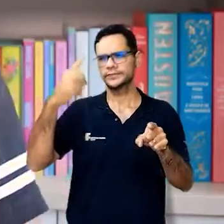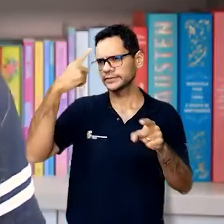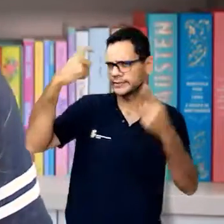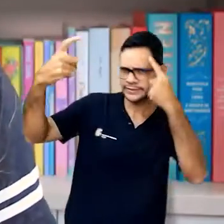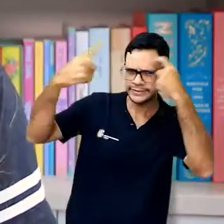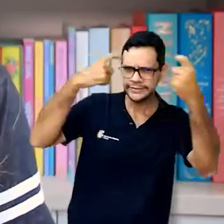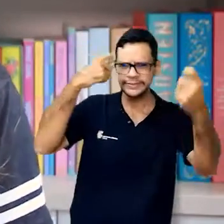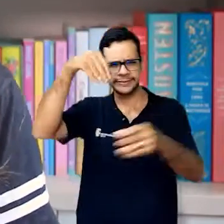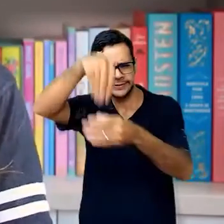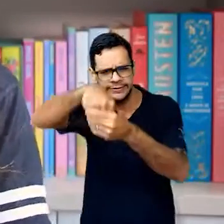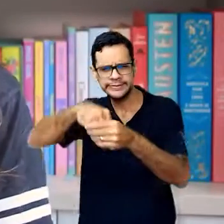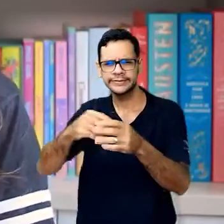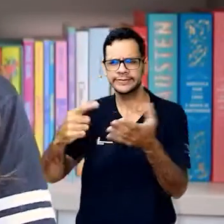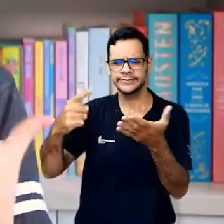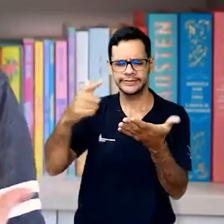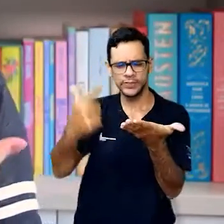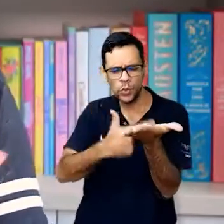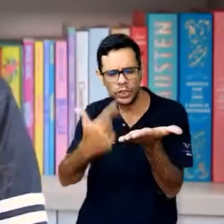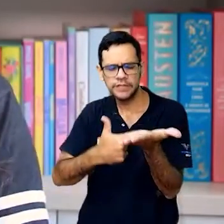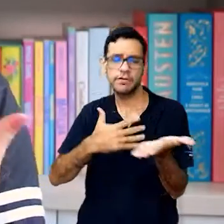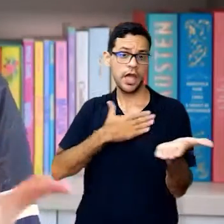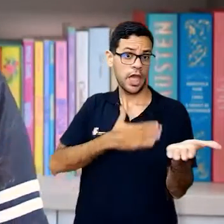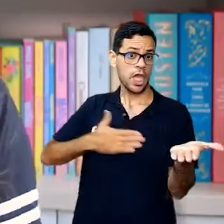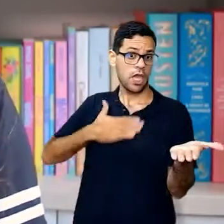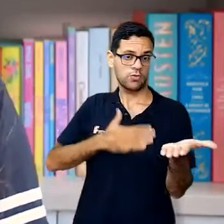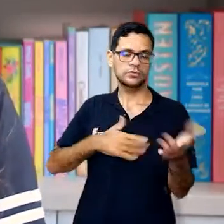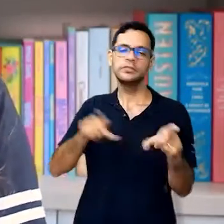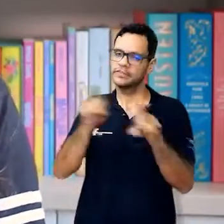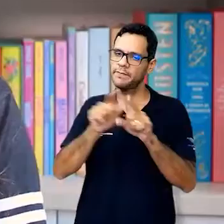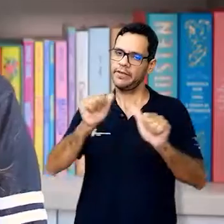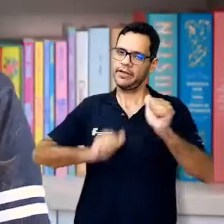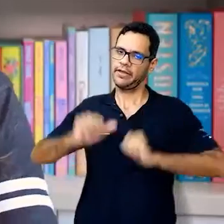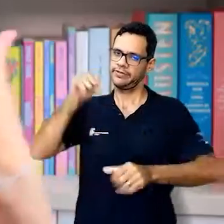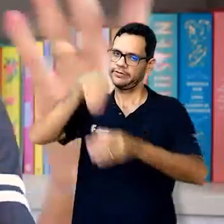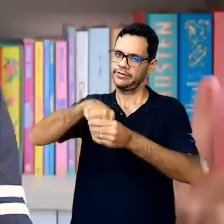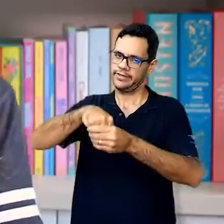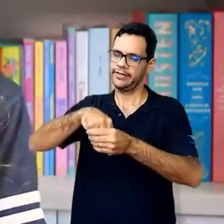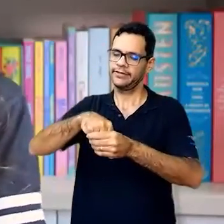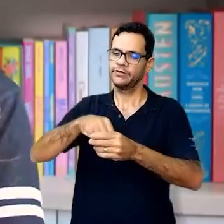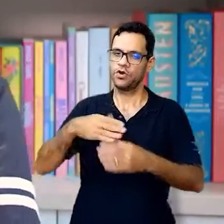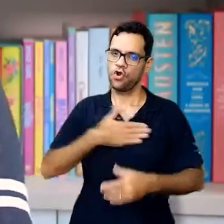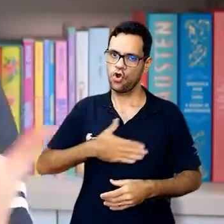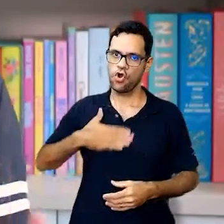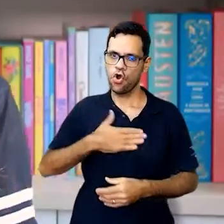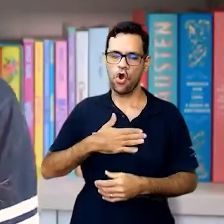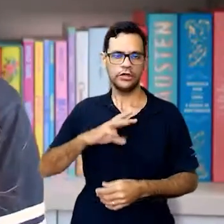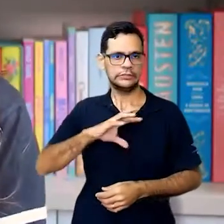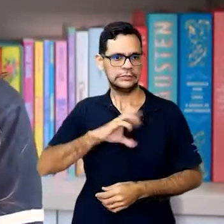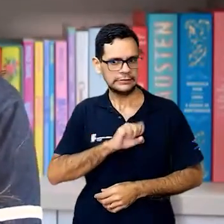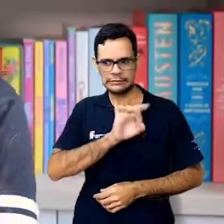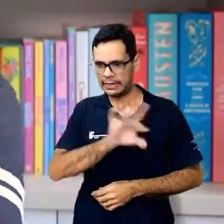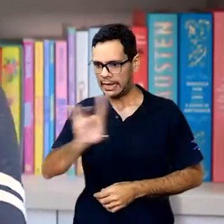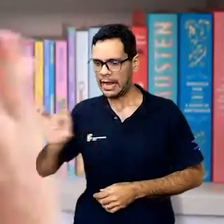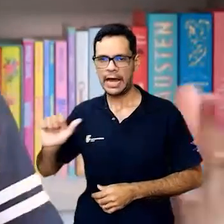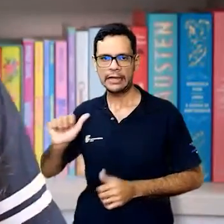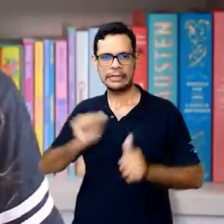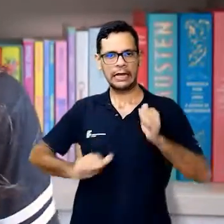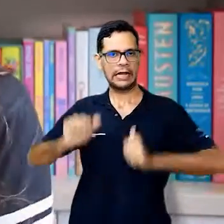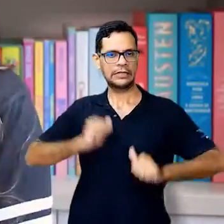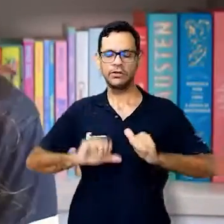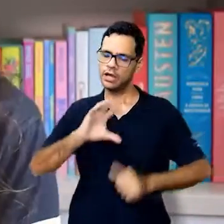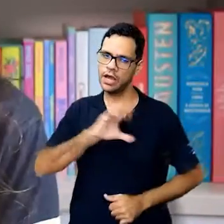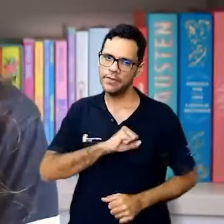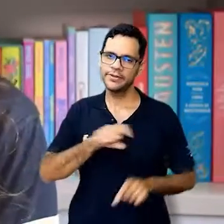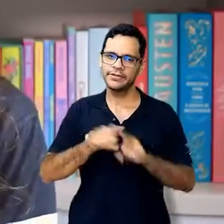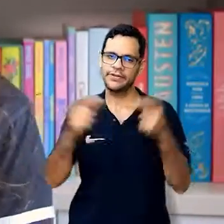esses aspectos da leitura, né, do livro, fizeram com que eu gostasse tanto dele, né? Além dos personagens também, que são incríveis, assim, que você acaba se apaixonando por